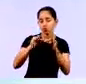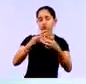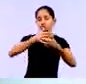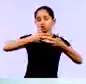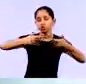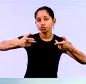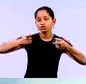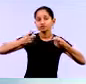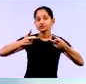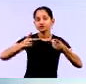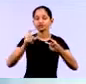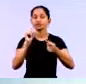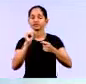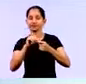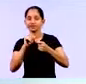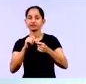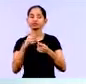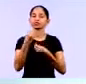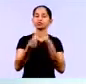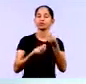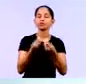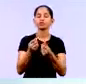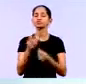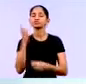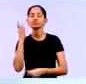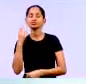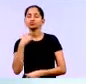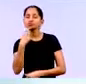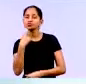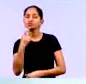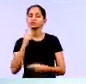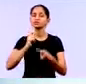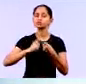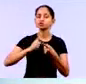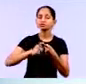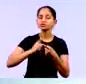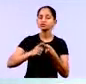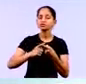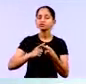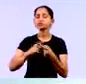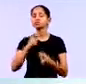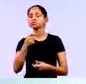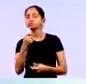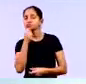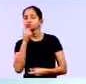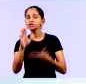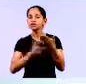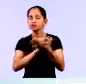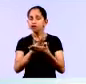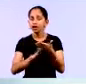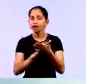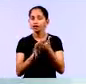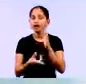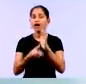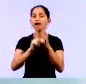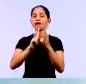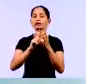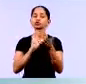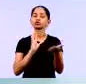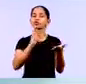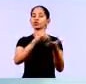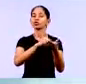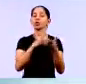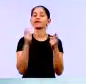produção. Alguns estavam com dúvida porque que não tinha ali a previsão de vendas. Bem,